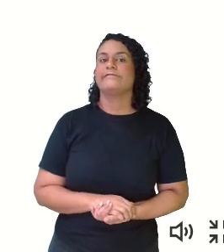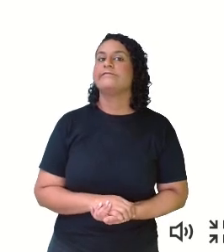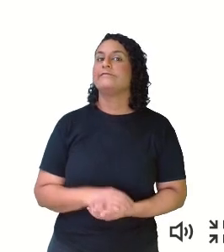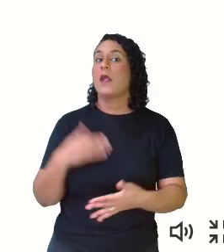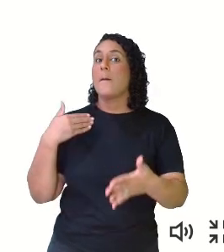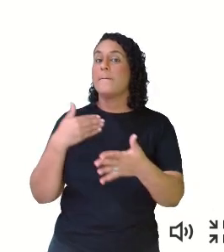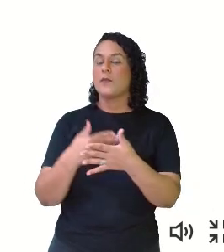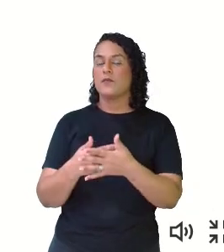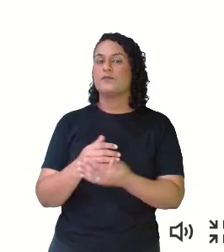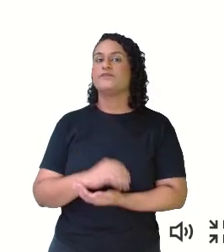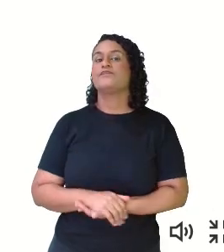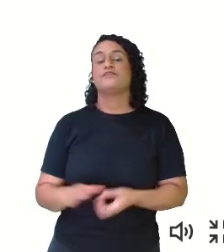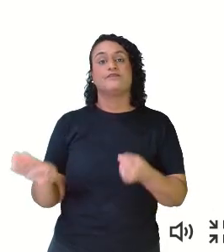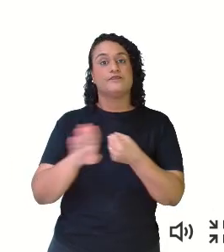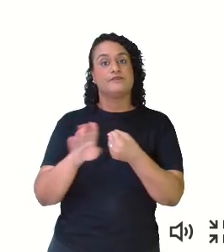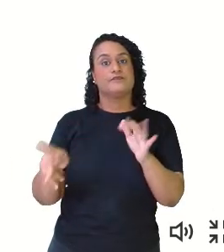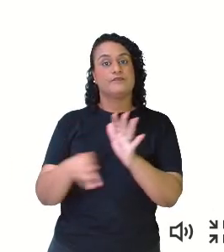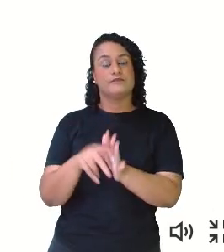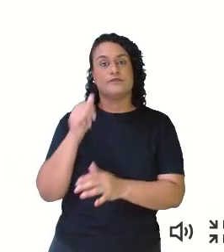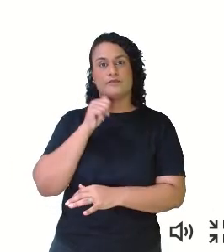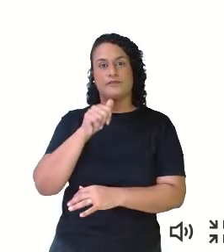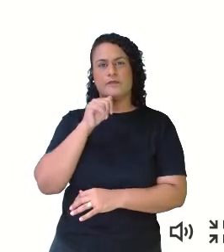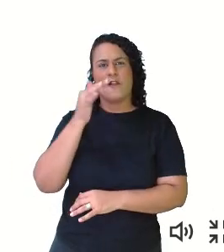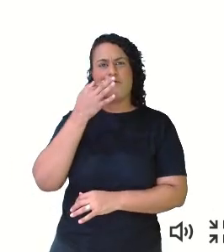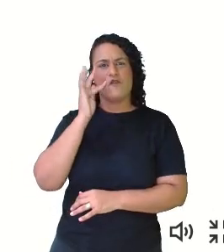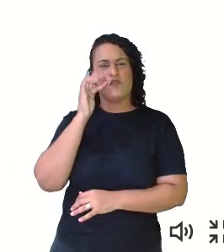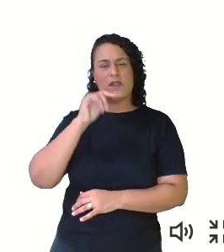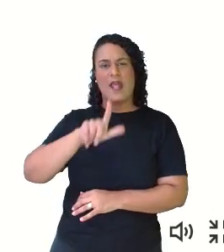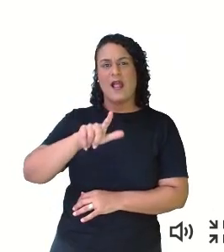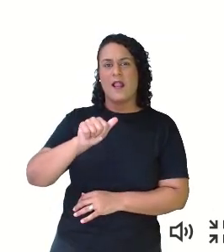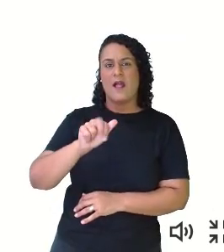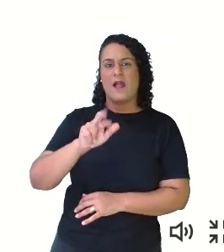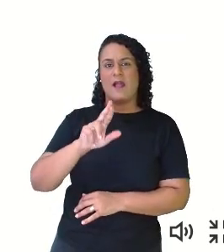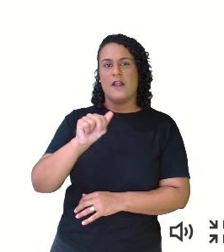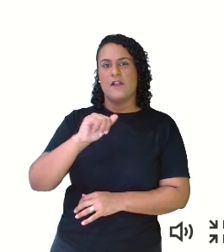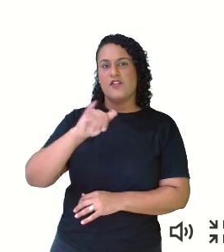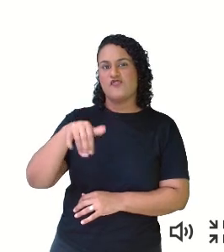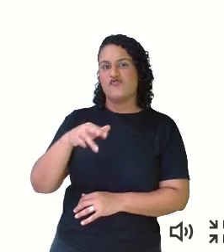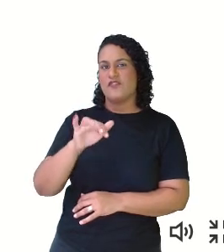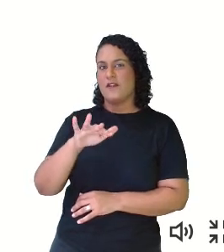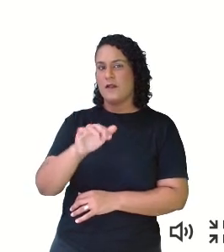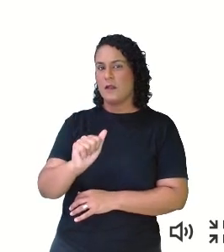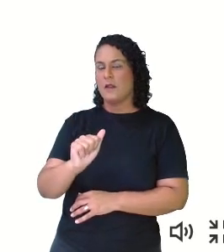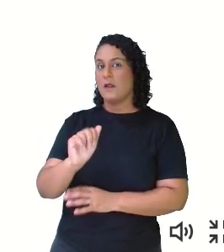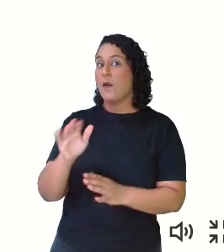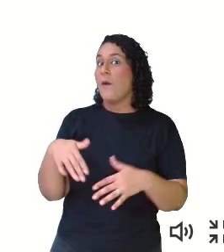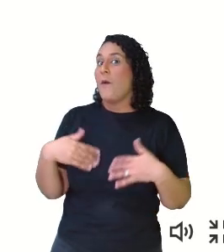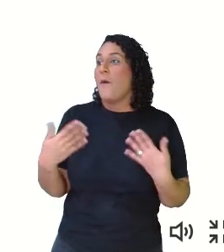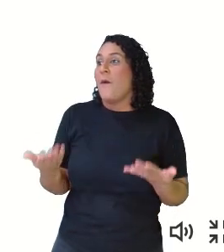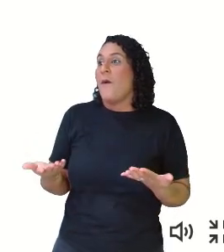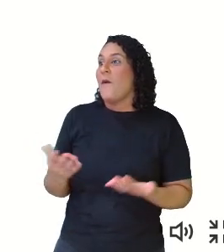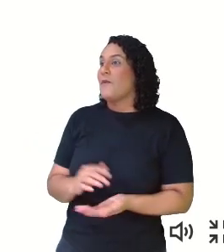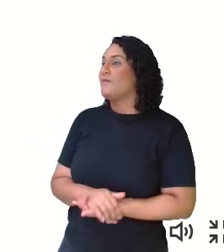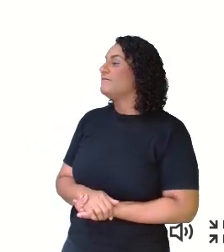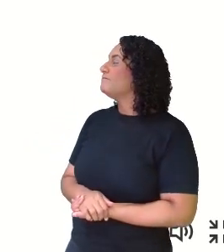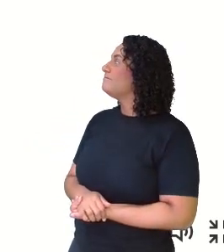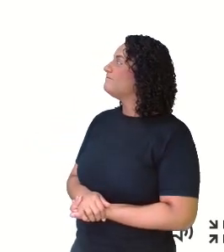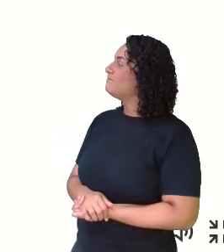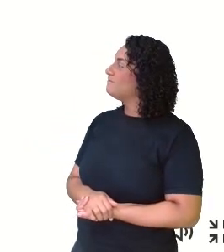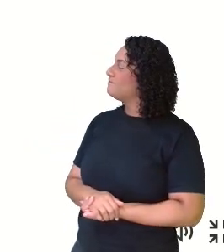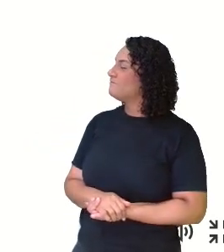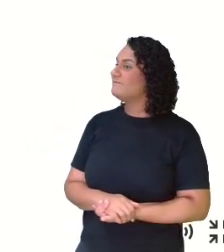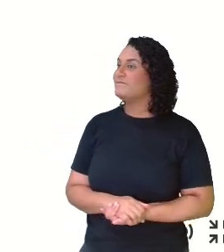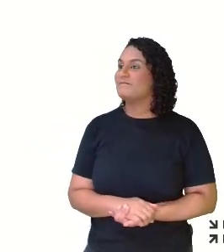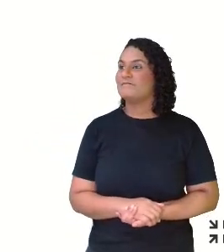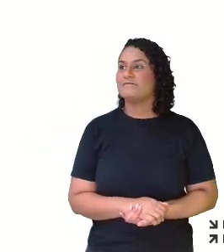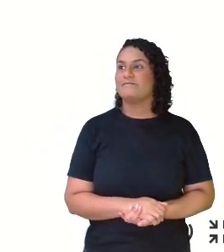outro, substantivo feminino, fruto da laranjeira. É a laranja ou é o transferidor? Esse tá de graça, gente.